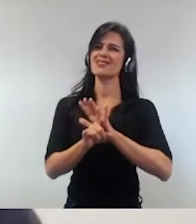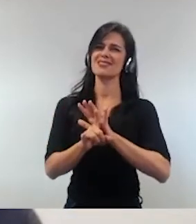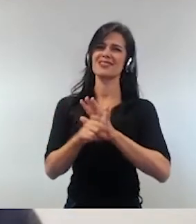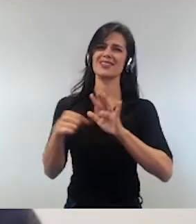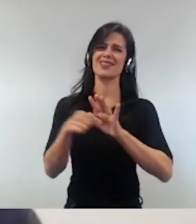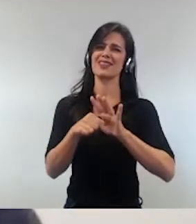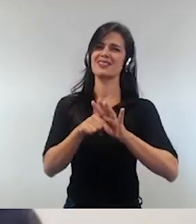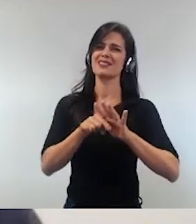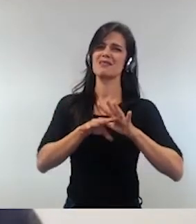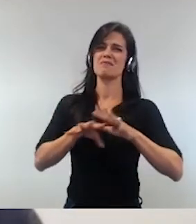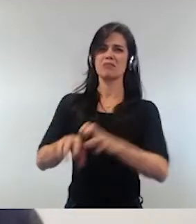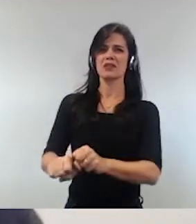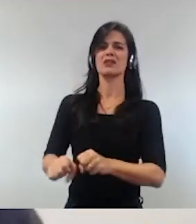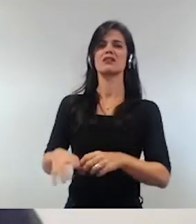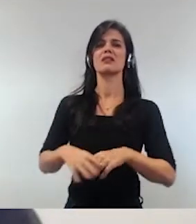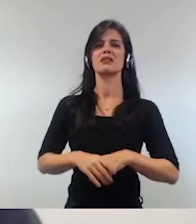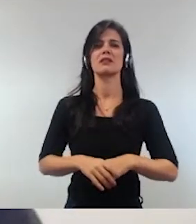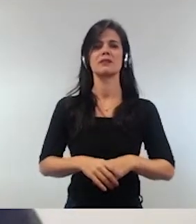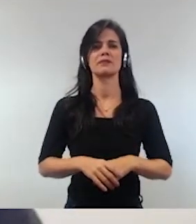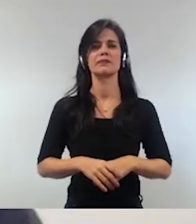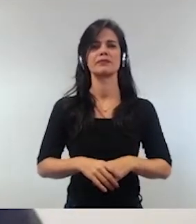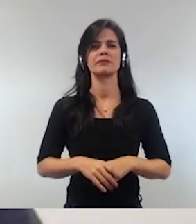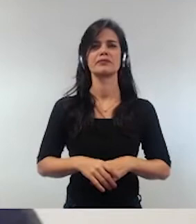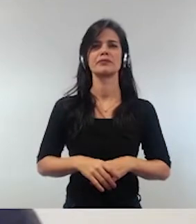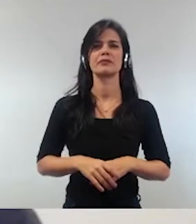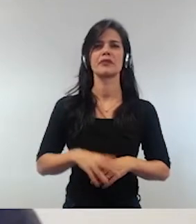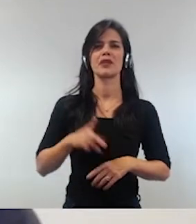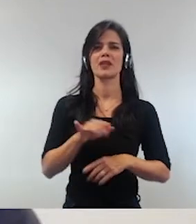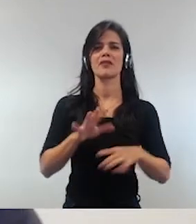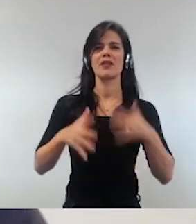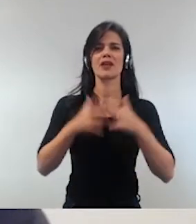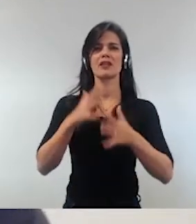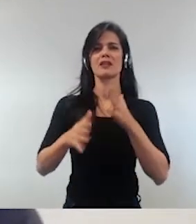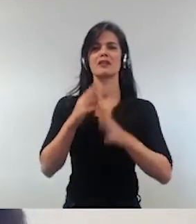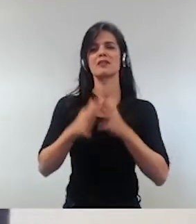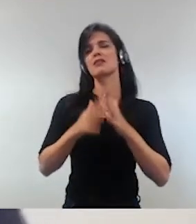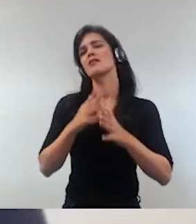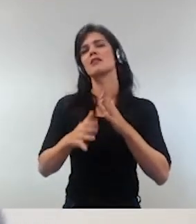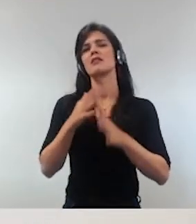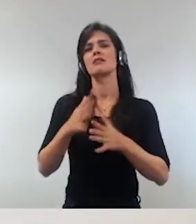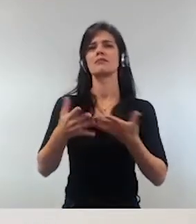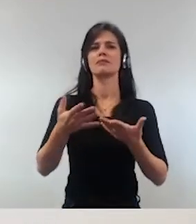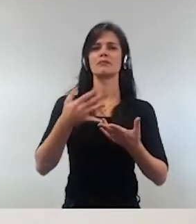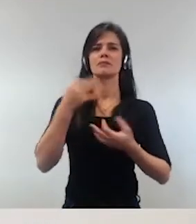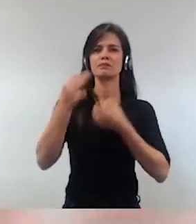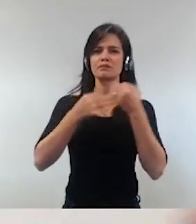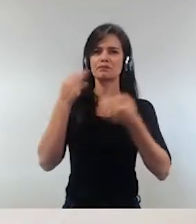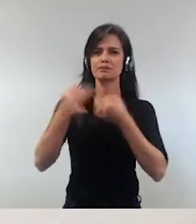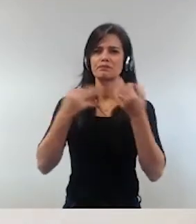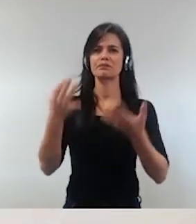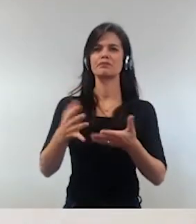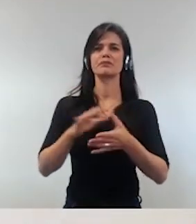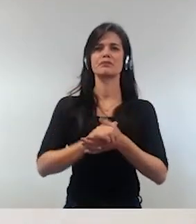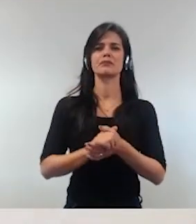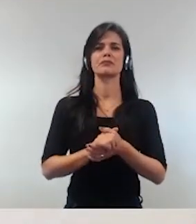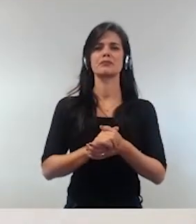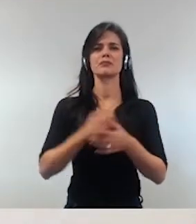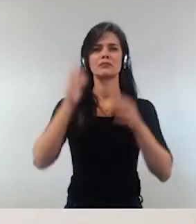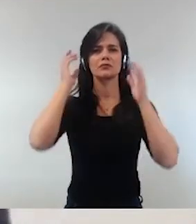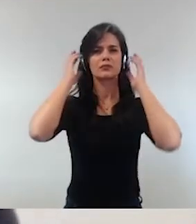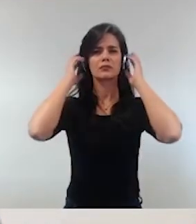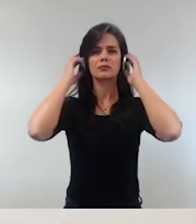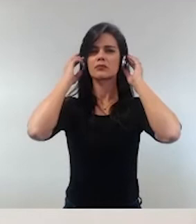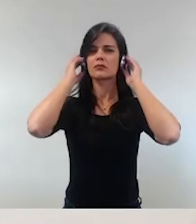extremamente invasoras na base do diálogo e da argumentação. Logicamente, quando você tem aquele viés populista, não tem jeito,